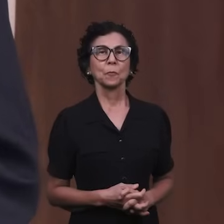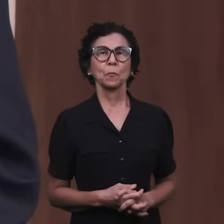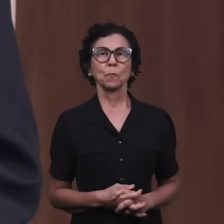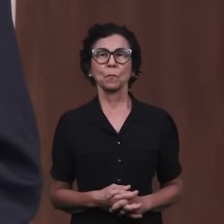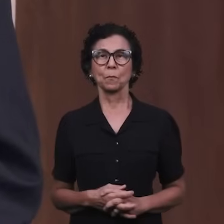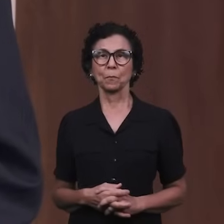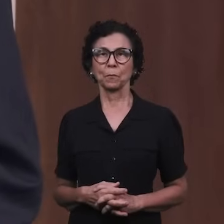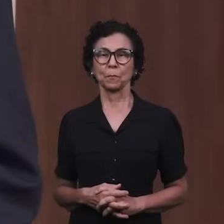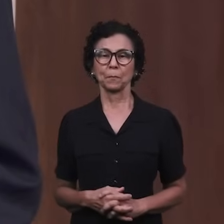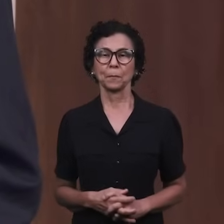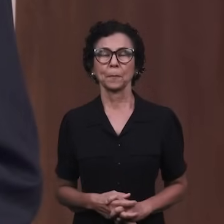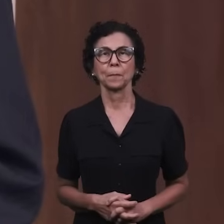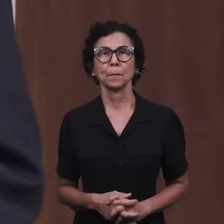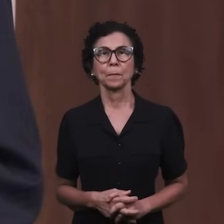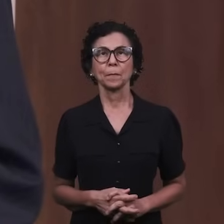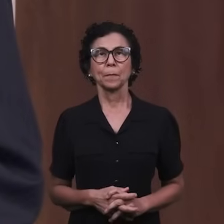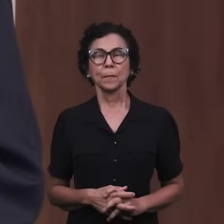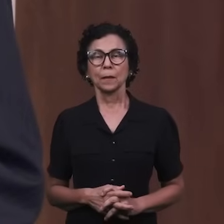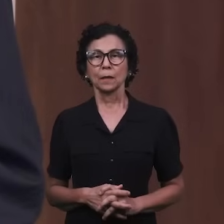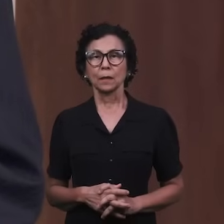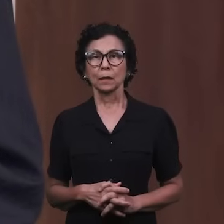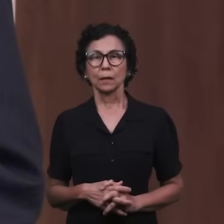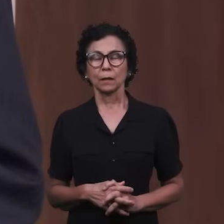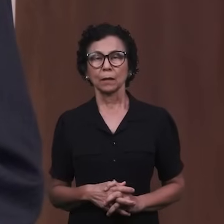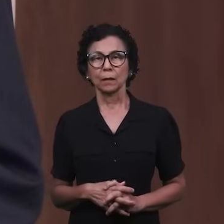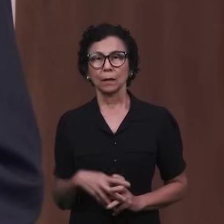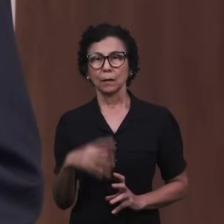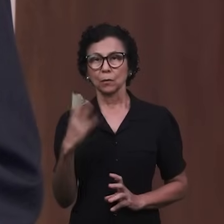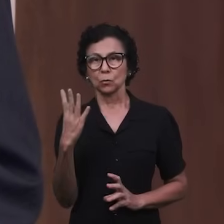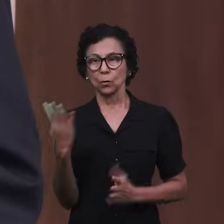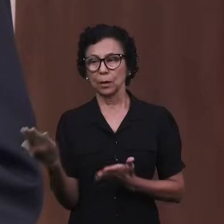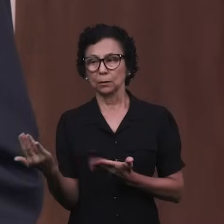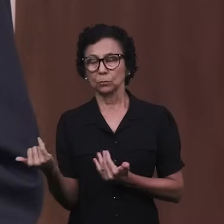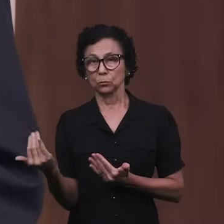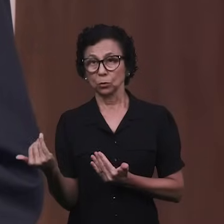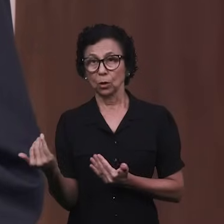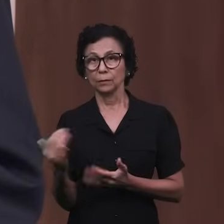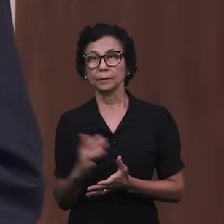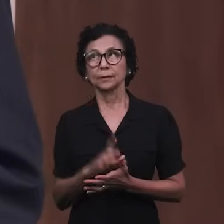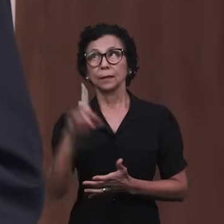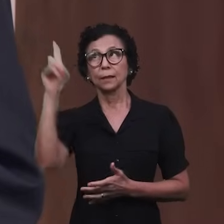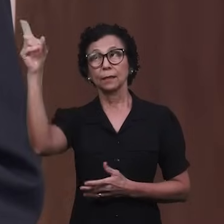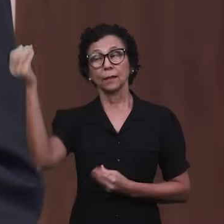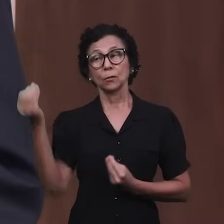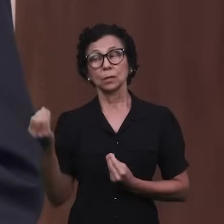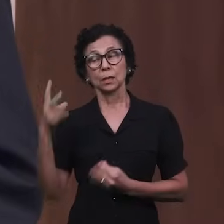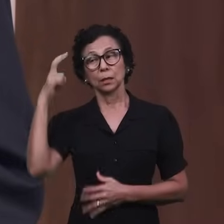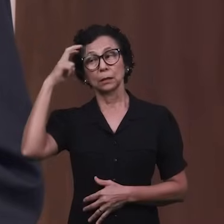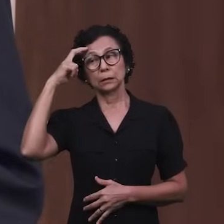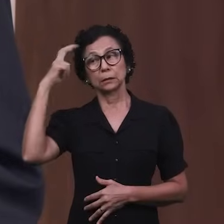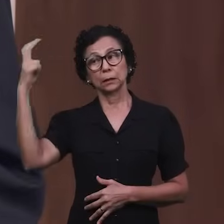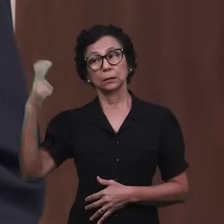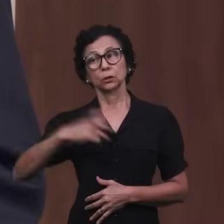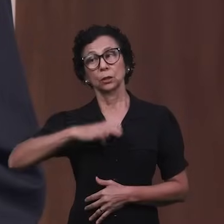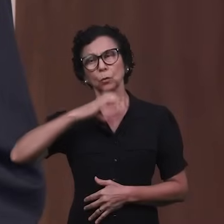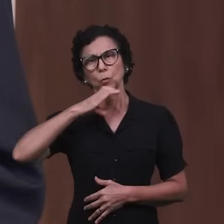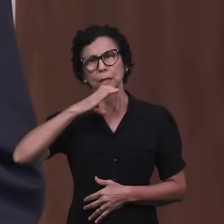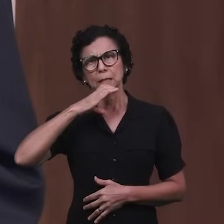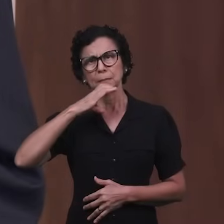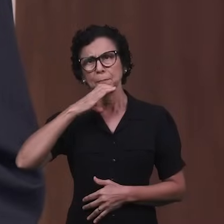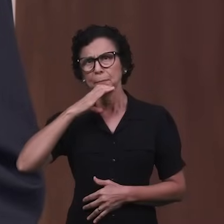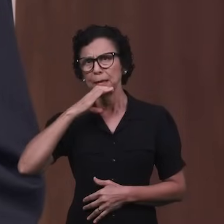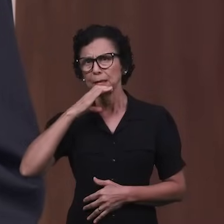E a palavra diz ainda que Deus deu a esses 4 jovens conhecimento